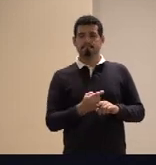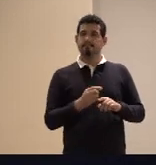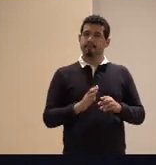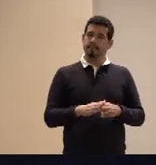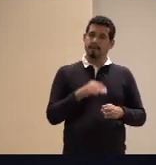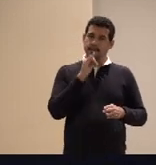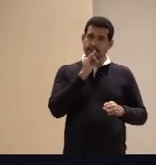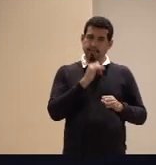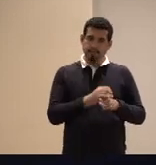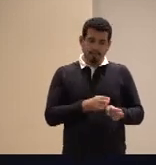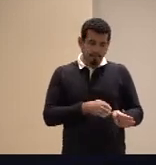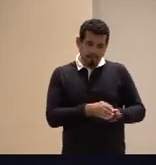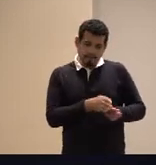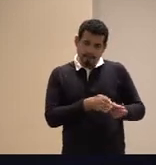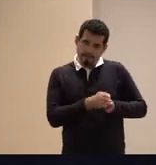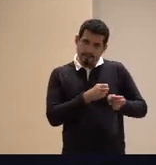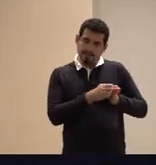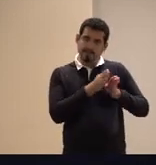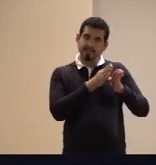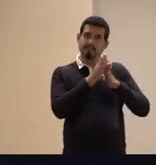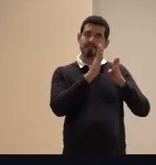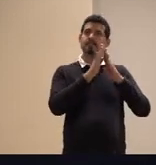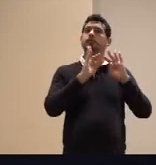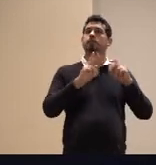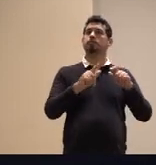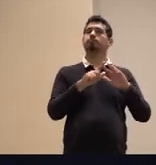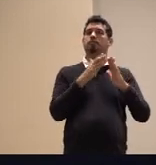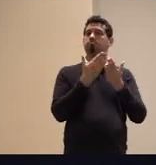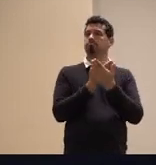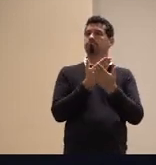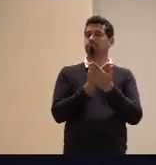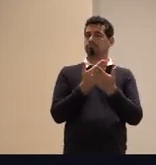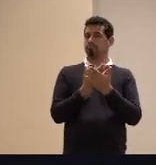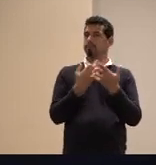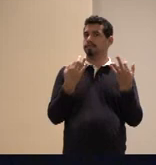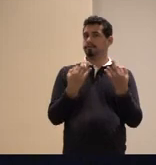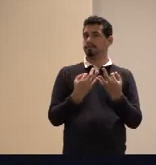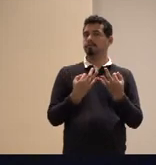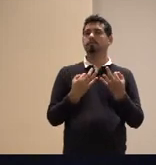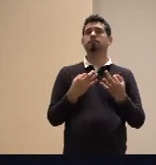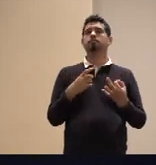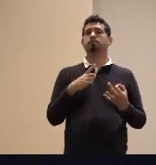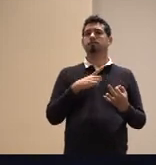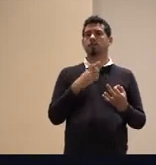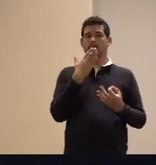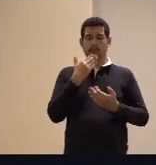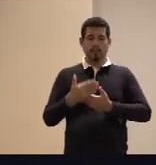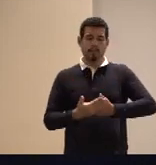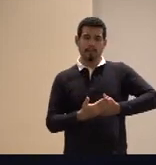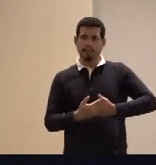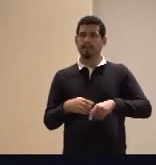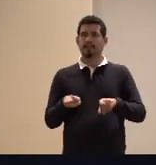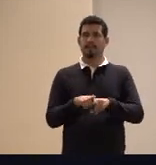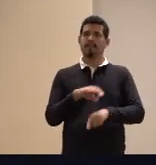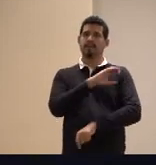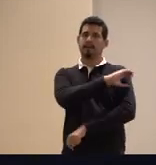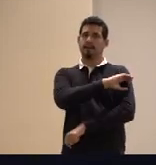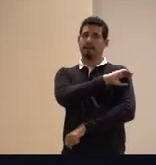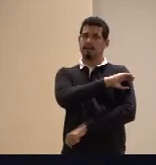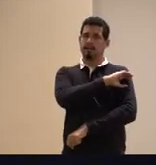estão matriculados, todos estão matriculados na escola. Até os bebês também vão na creche, meio